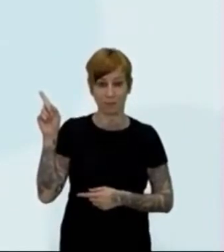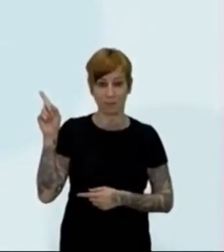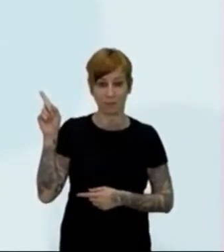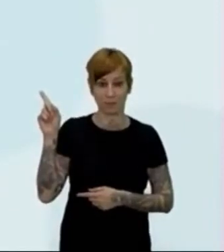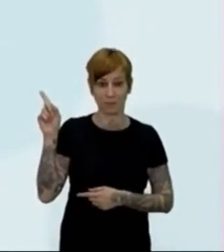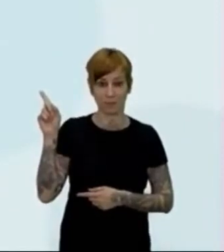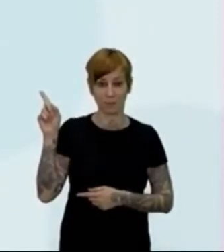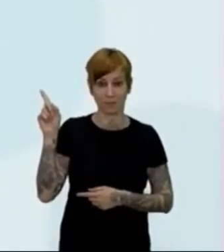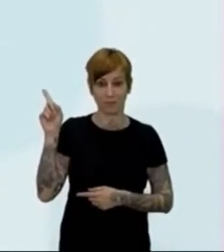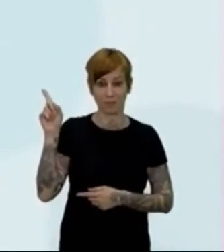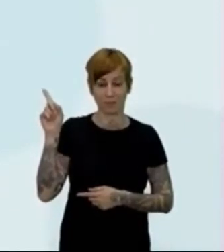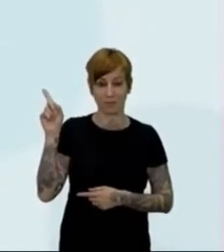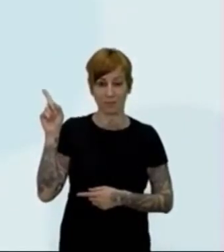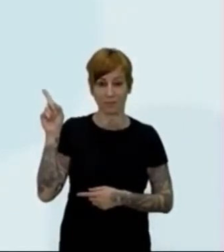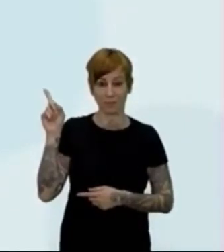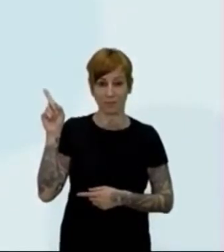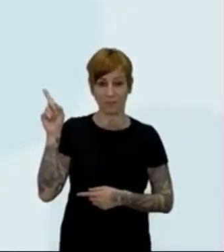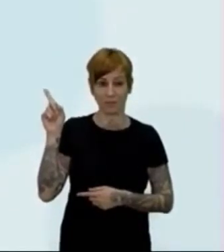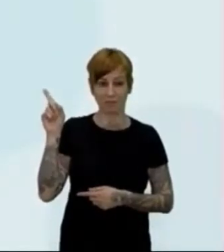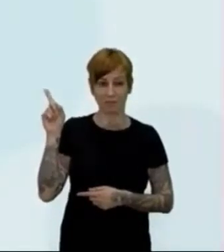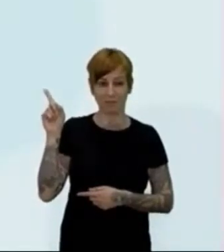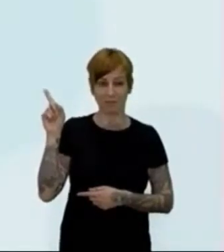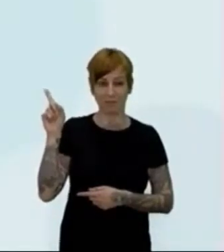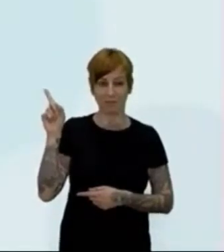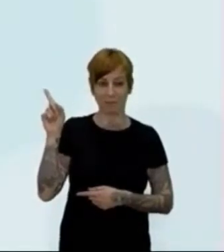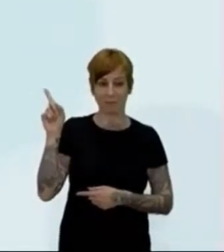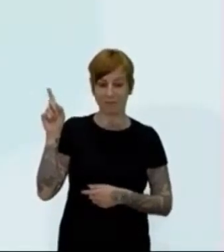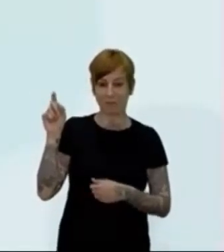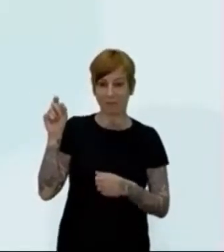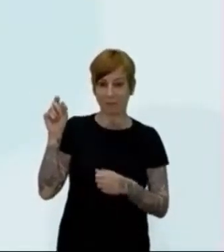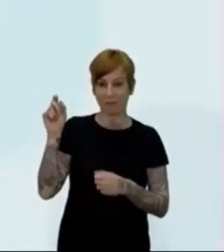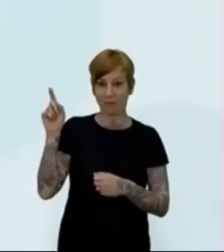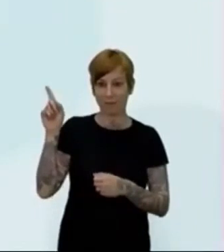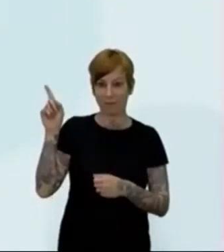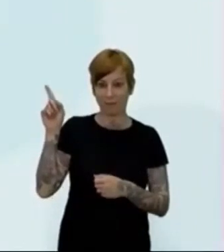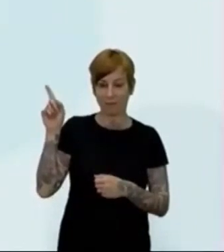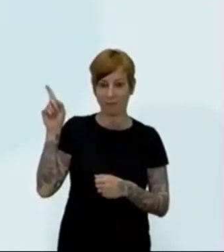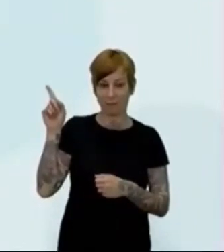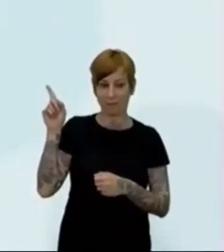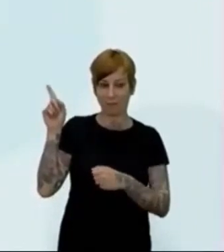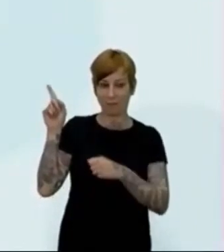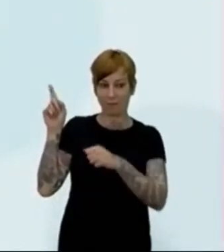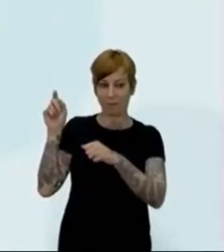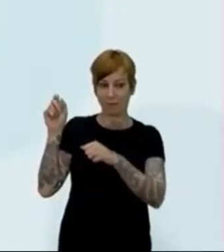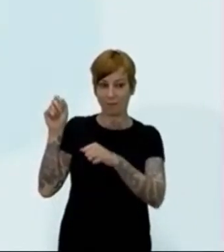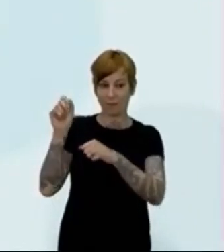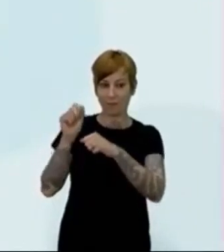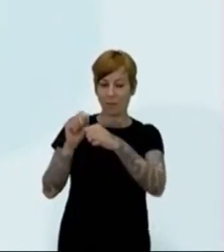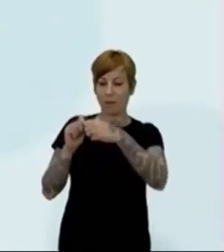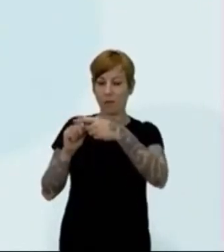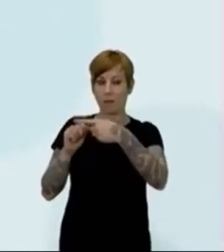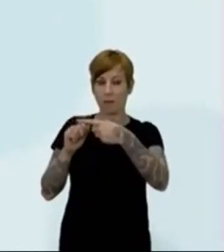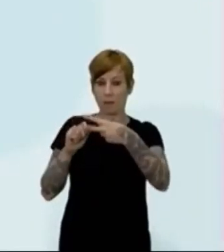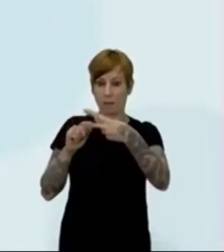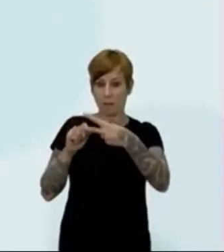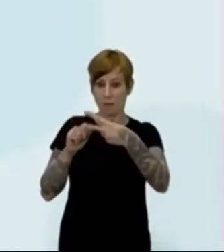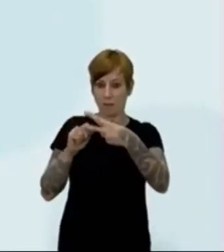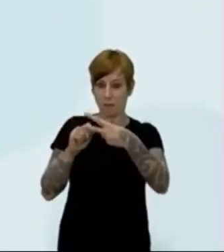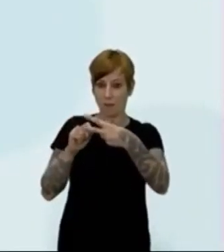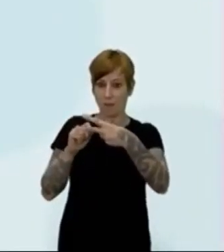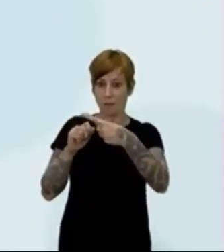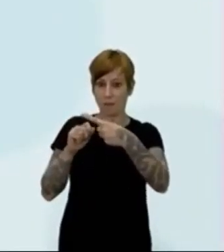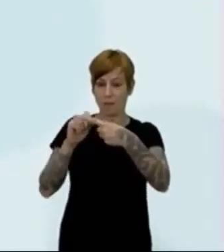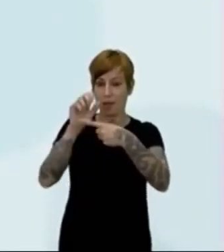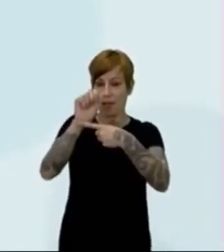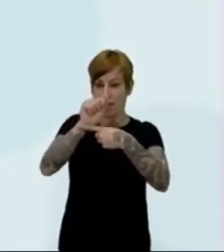vocês. AB, que é o primeiro segmento, AC, que é esse total aqui, o grande, a soma dos dois. Então você pode pegar o primeiro segmento sobre a